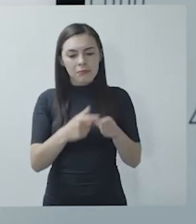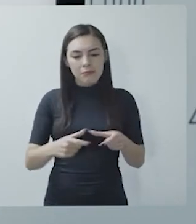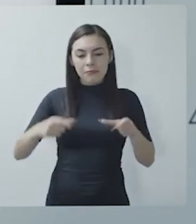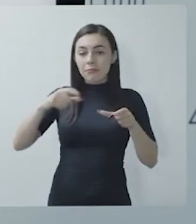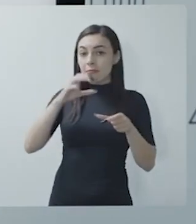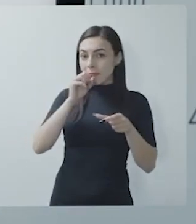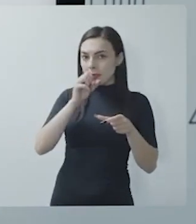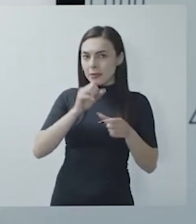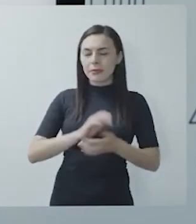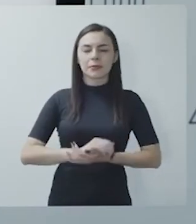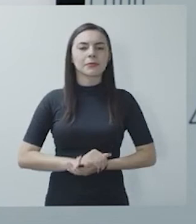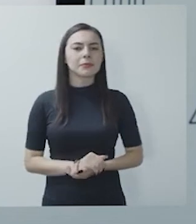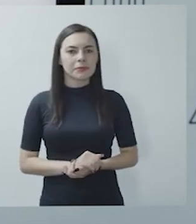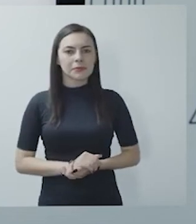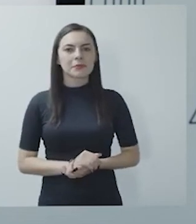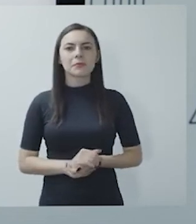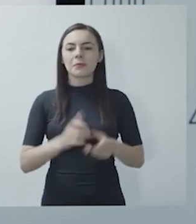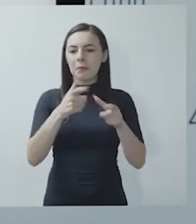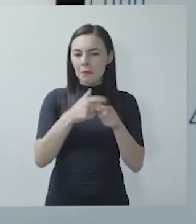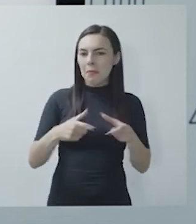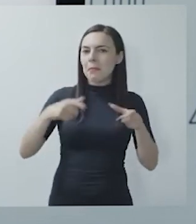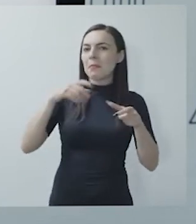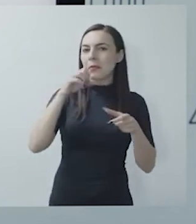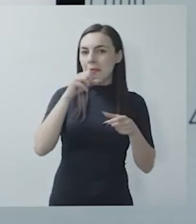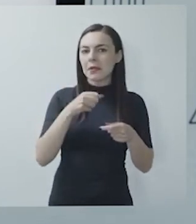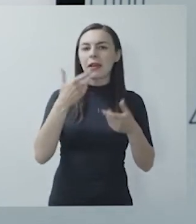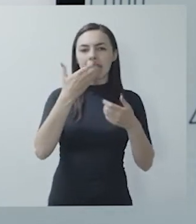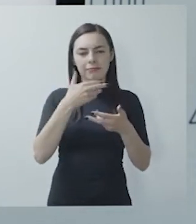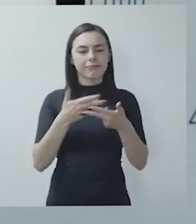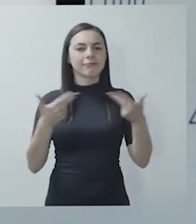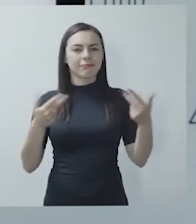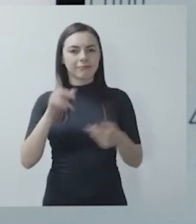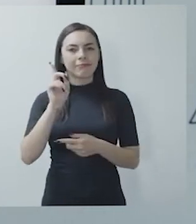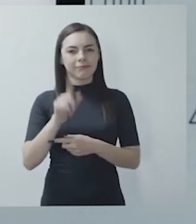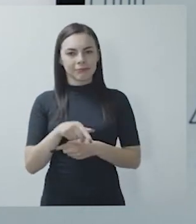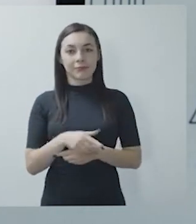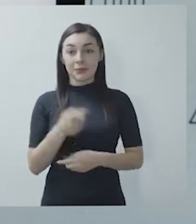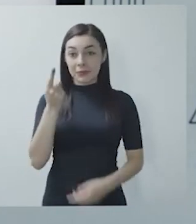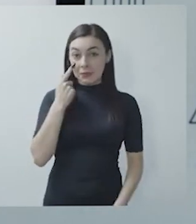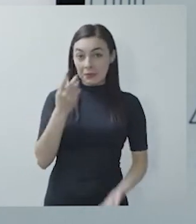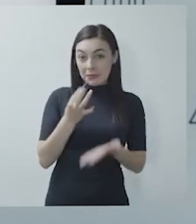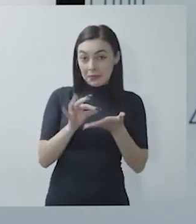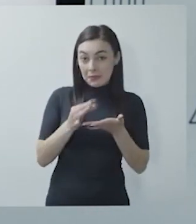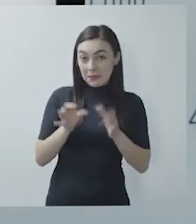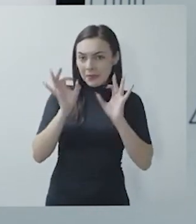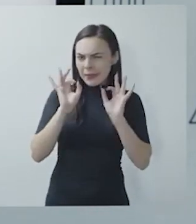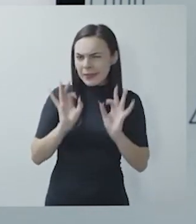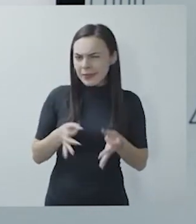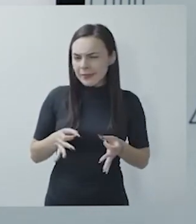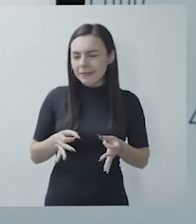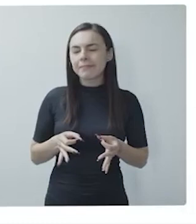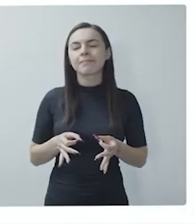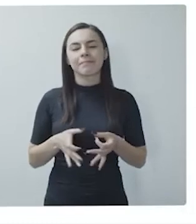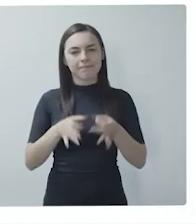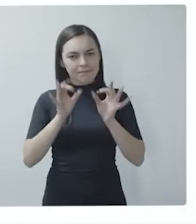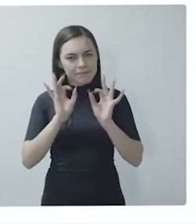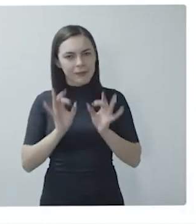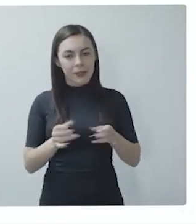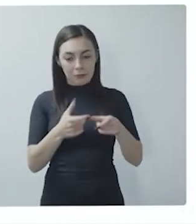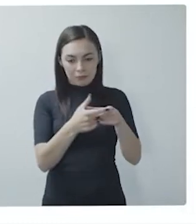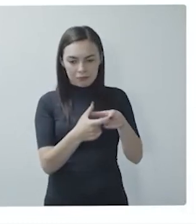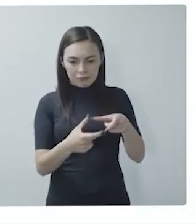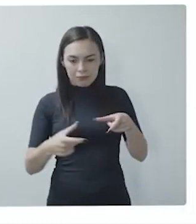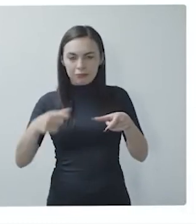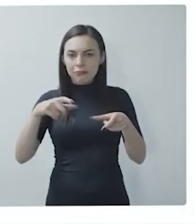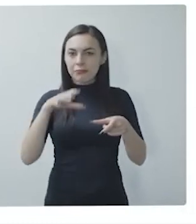mamão. O mamão é uma fruta. Olha lá, vamos ver se é isso mesmo? Isso aí. O mamão